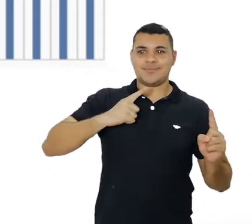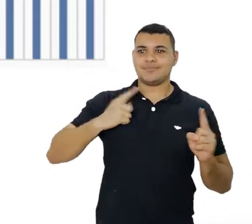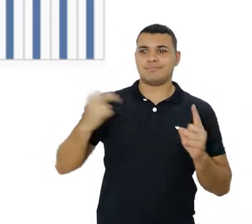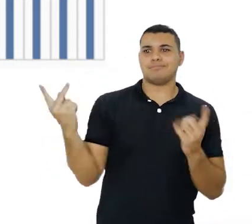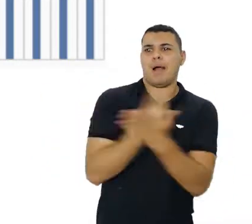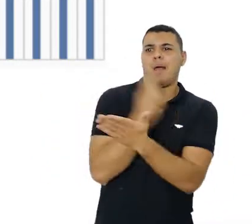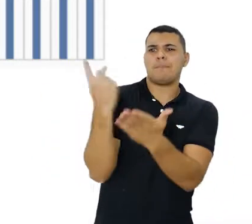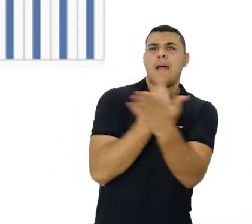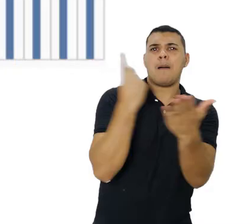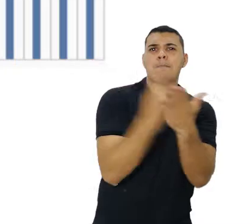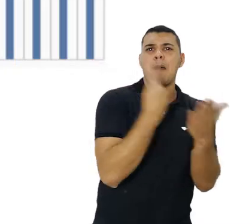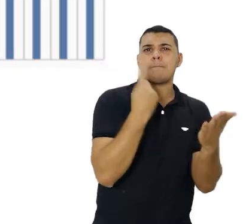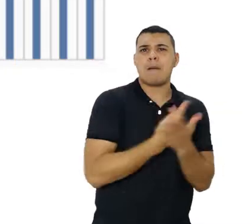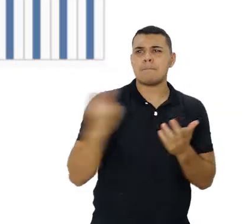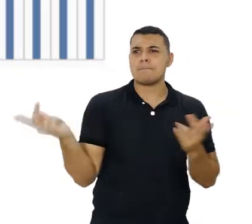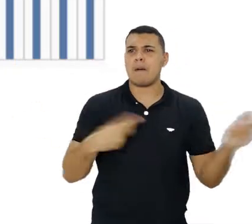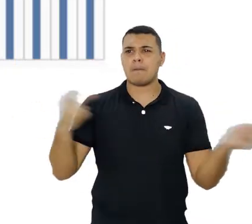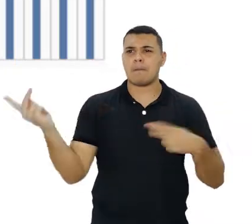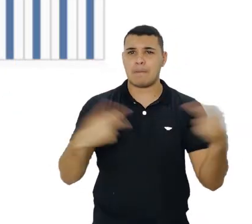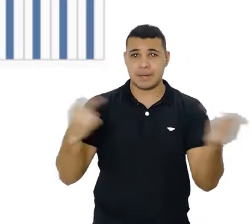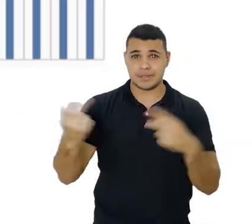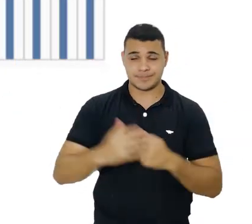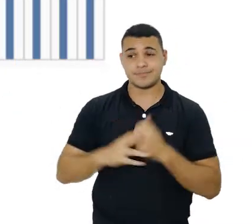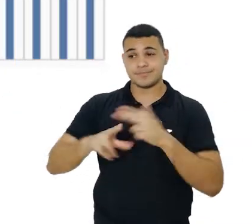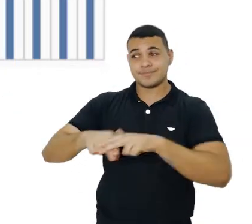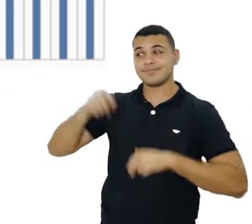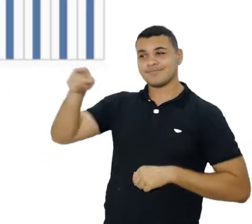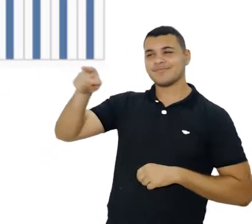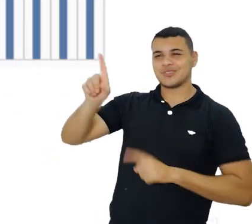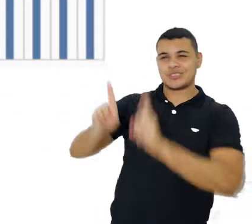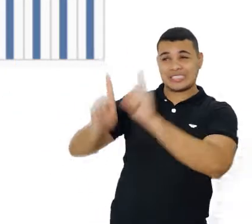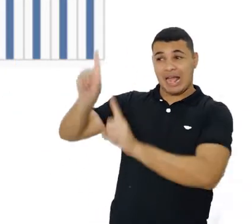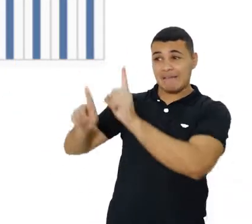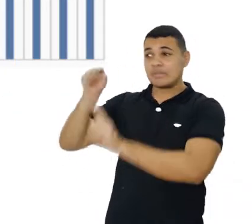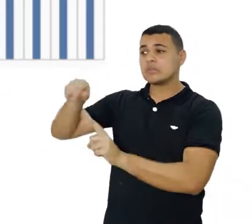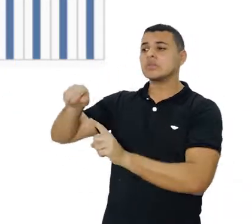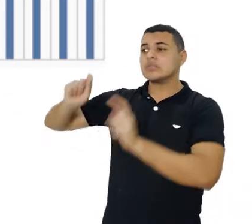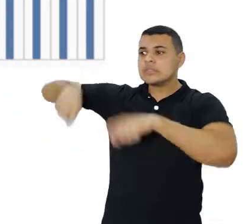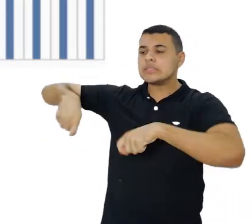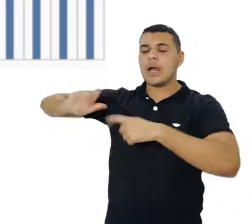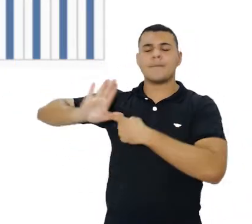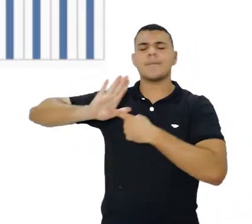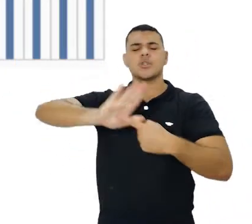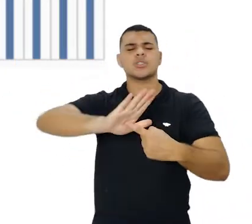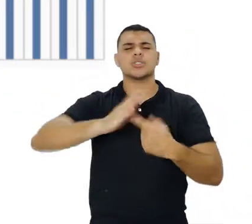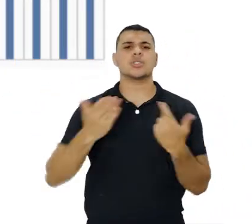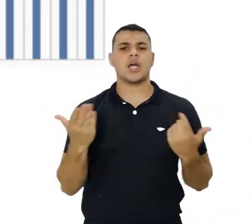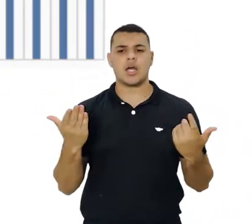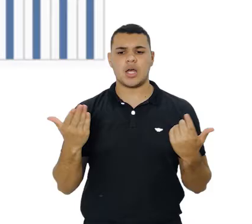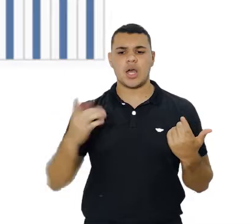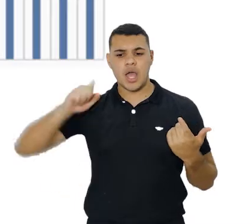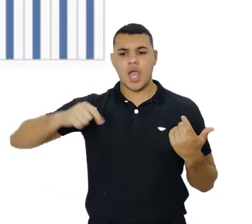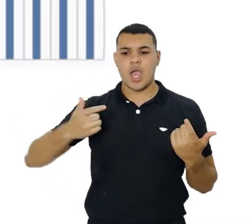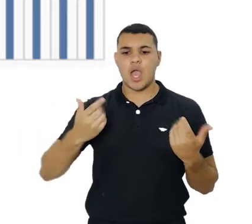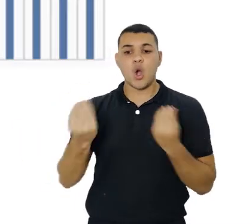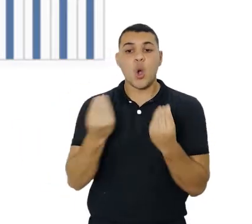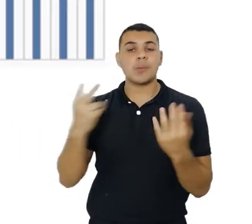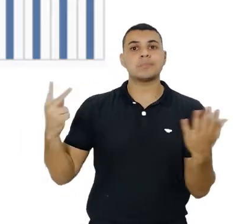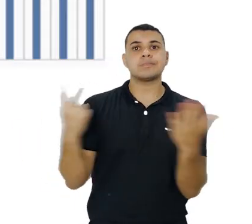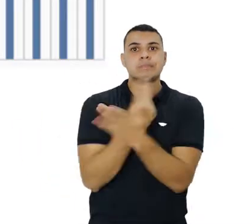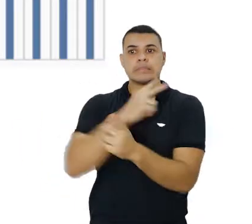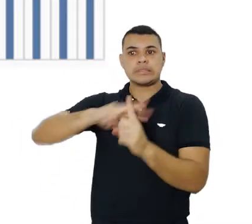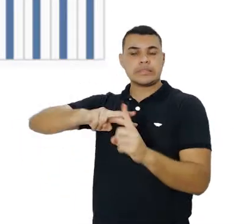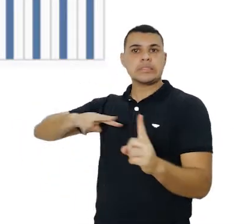que esse gráfico nos faz perceber um movimento, né,